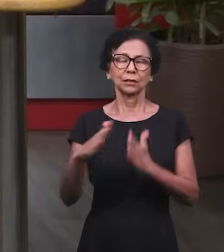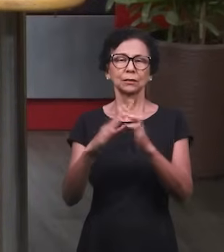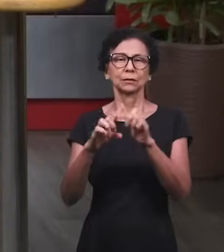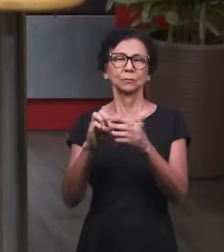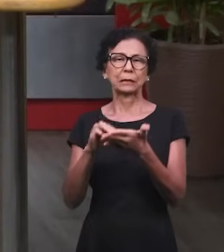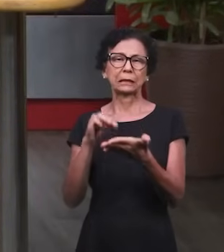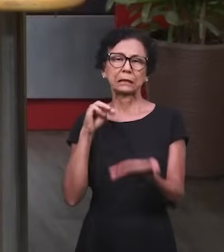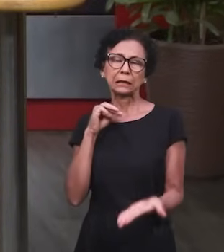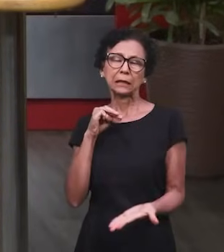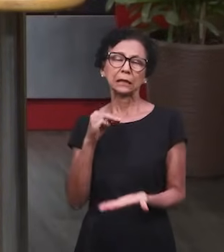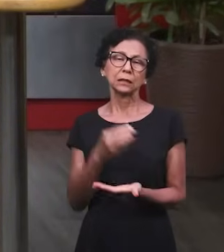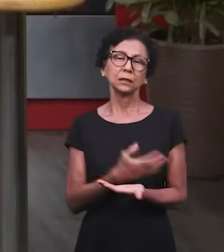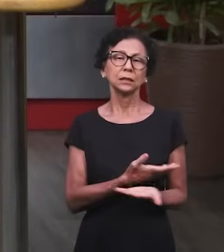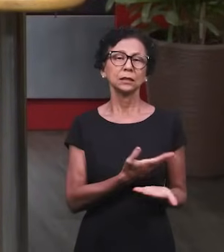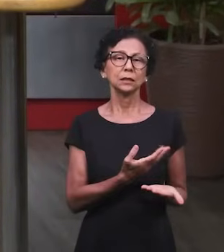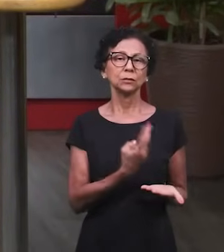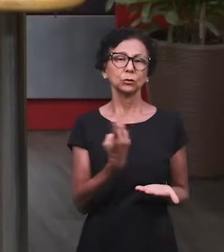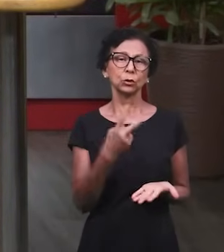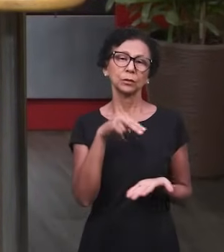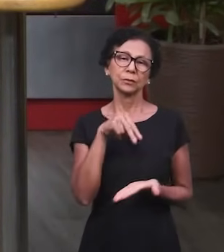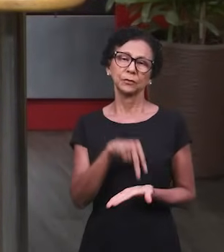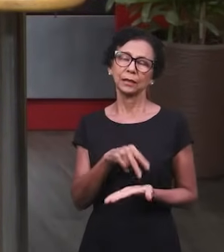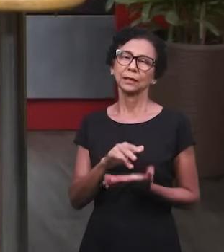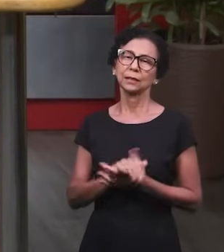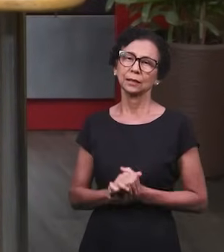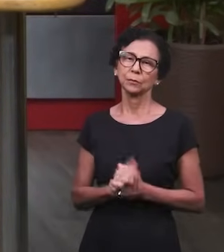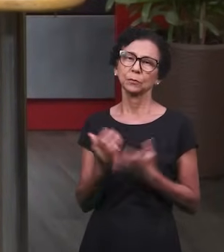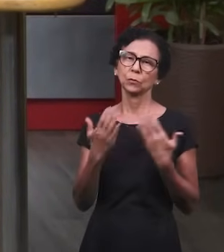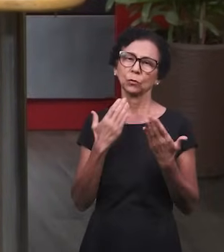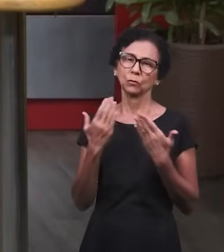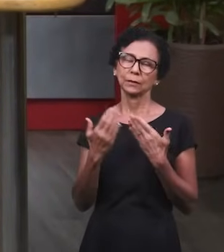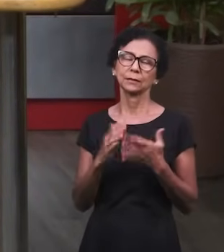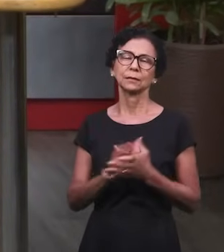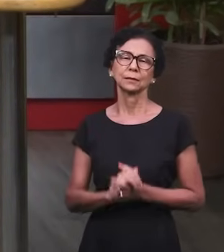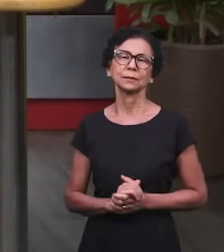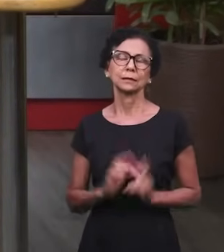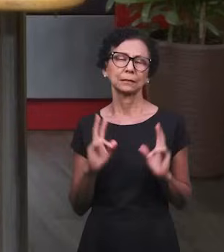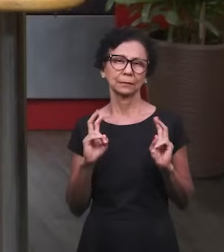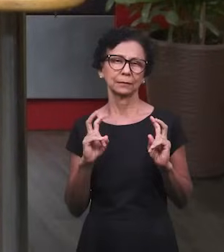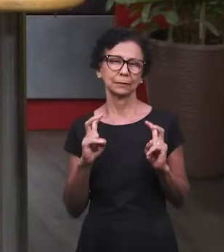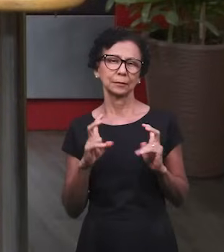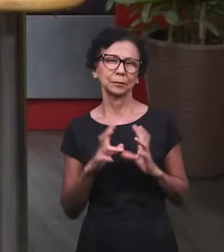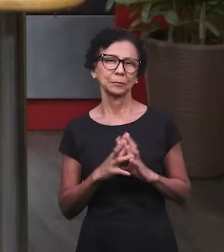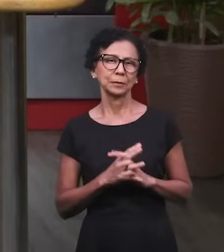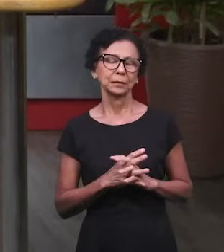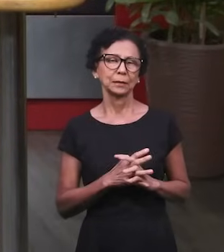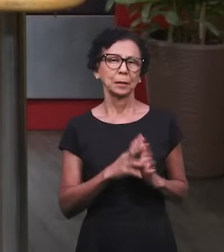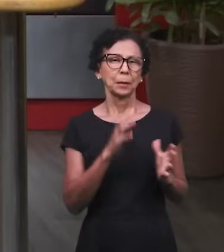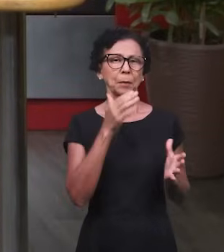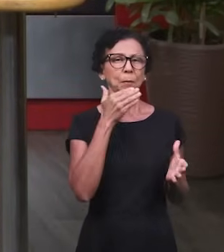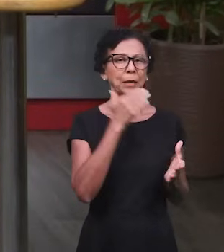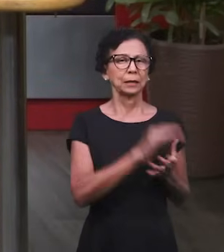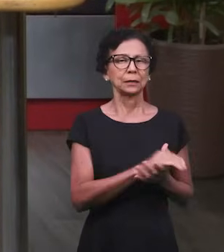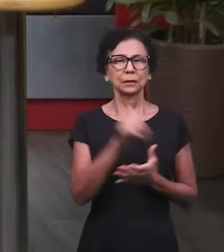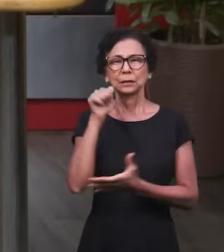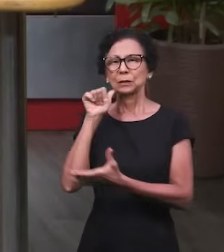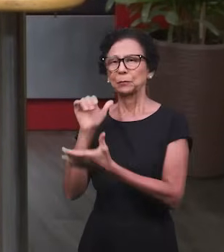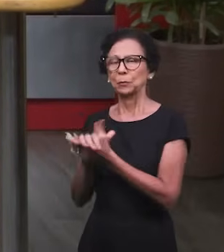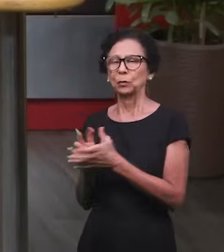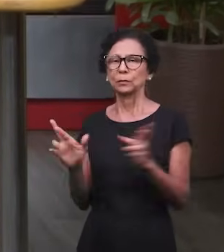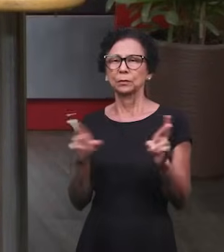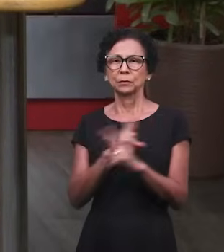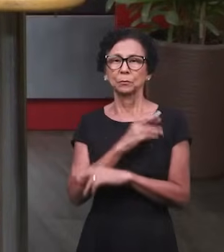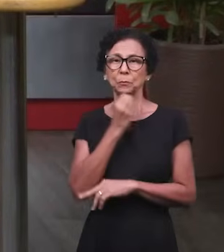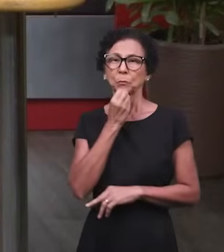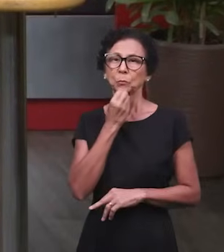a lidar com esse tema marido e esposa vivendo com entendimento ah Luiz você quer ler o texto base e fazer